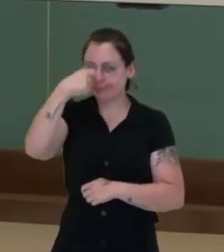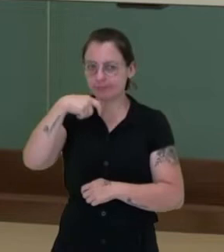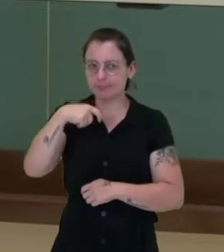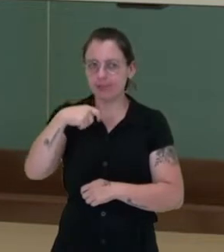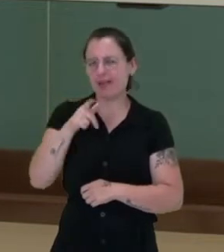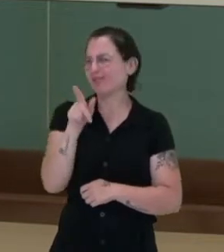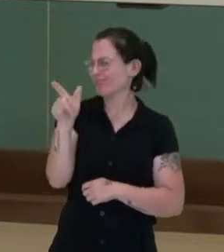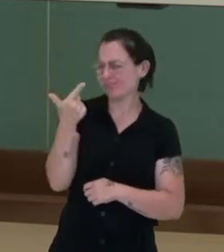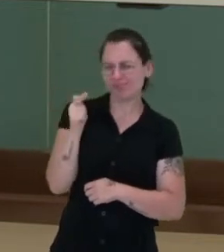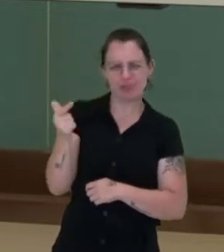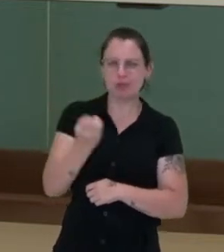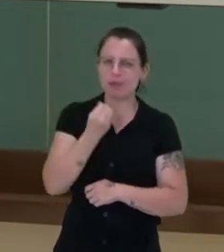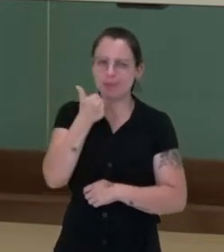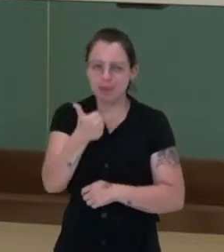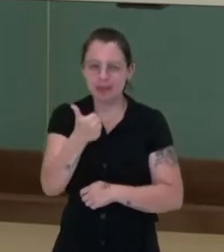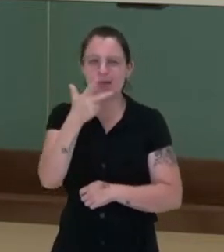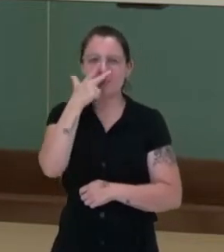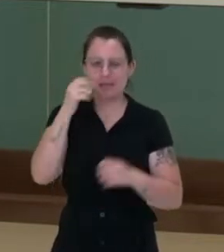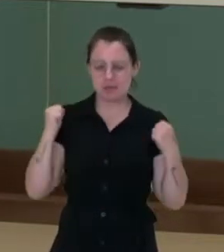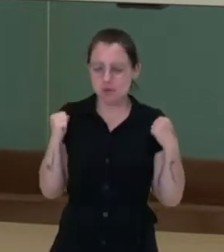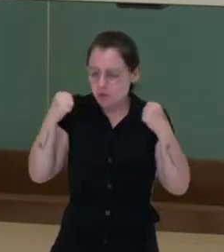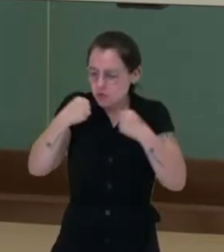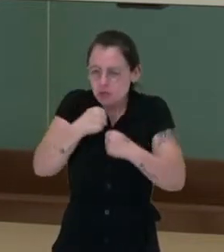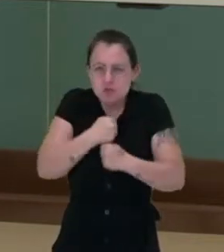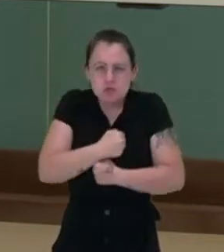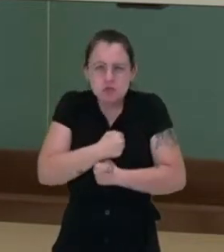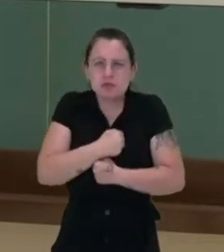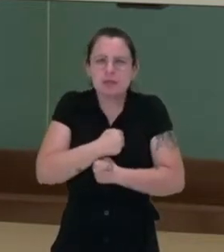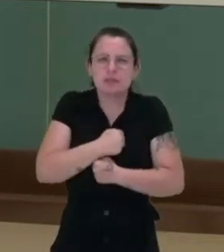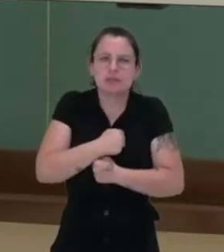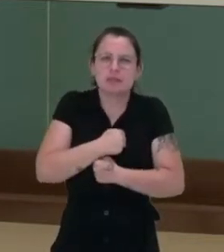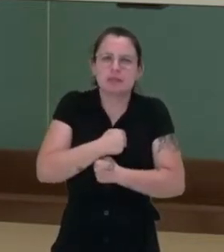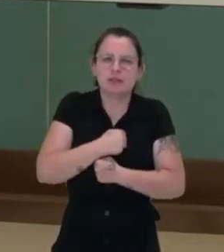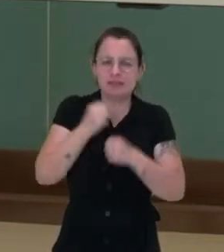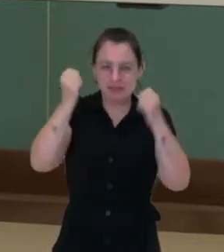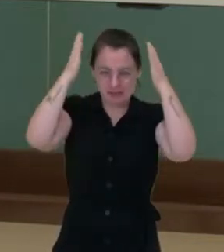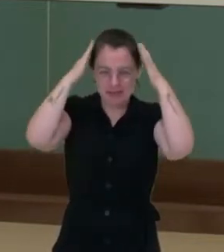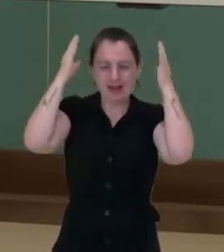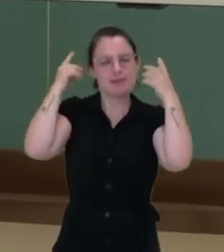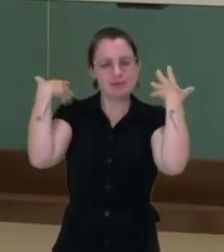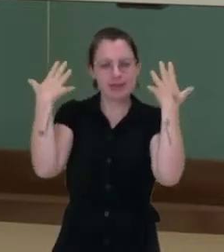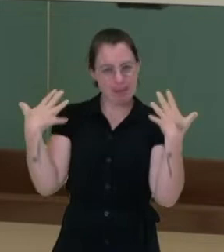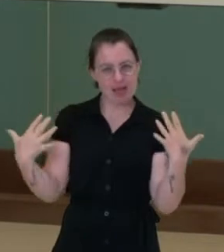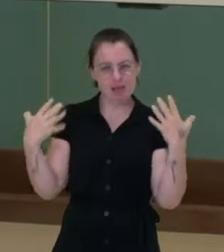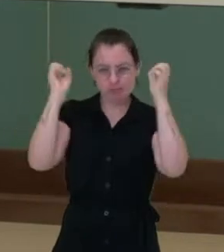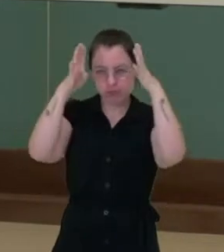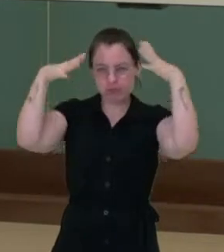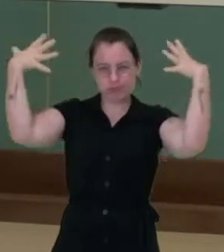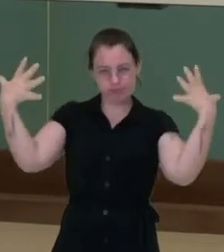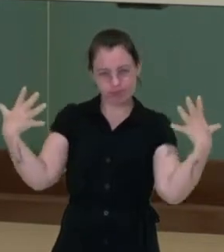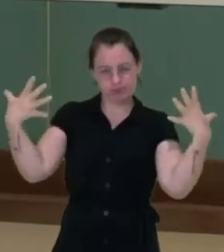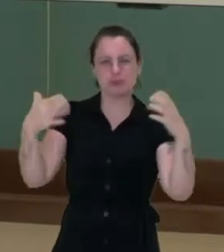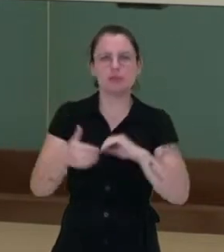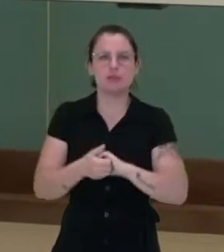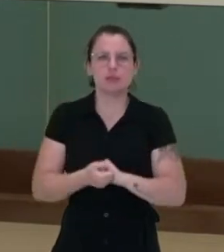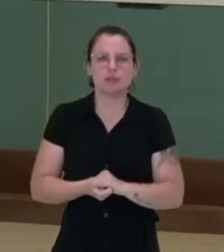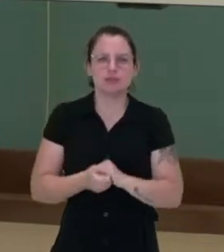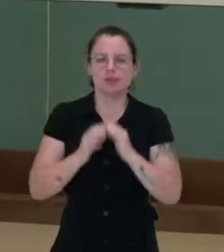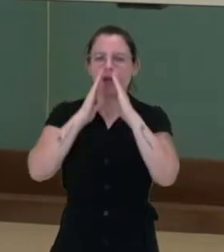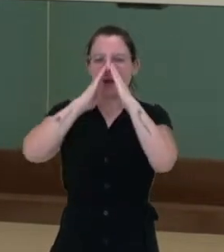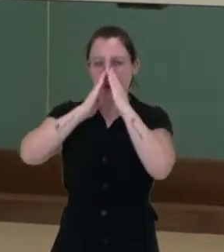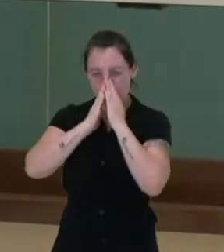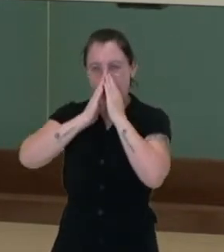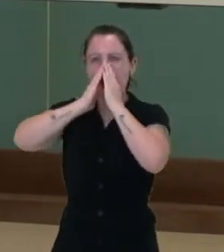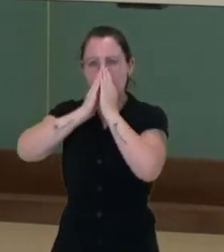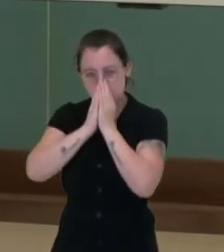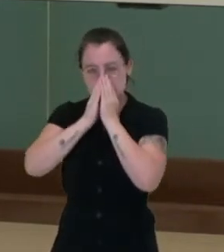com um agasalho, parece um roupão, está um pouco descabelada e com esse lenço cobrindo o nariz e a